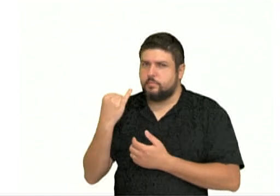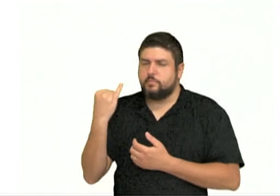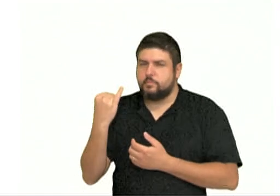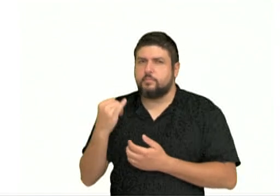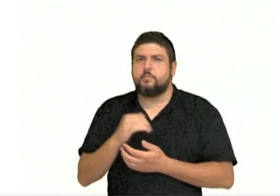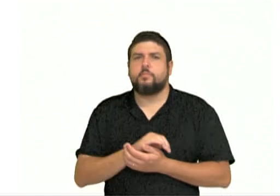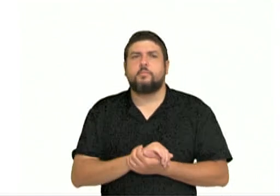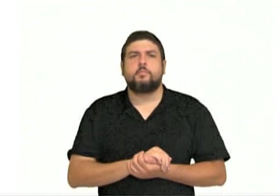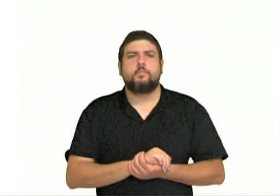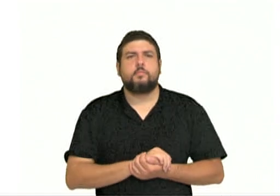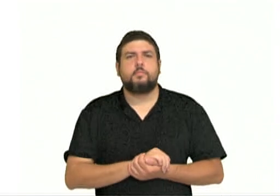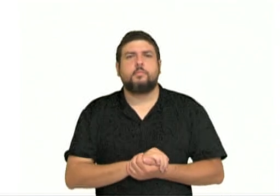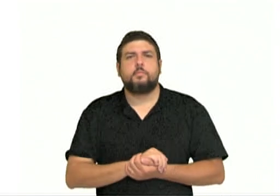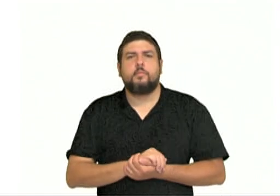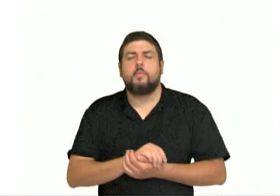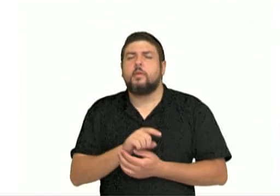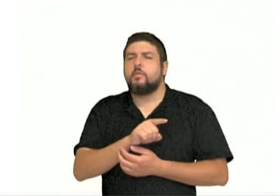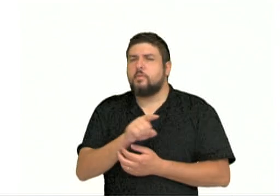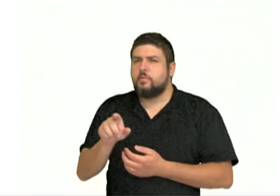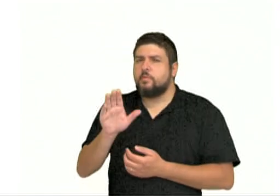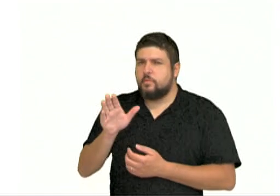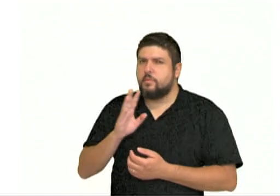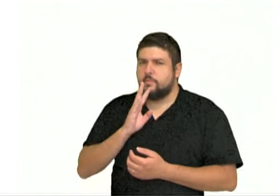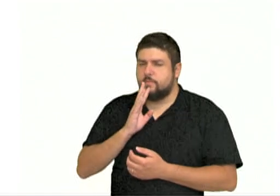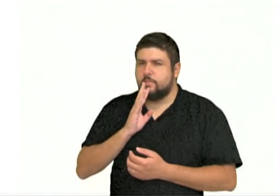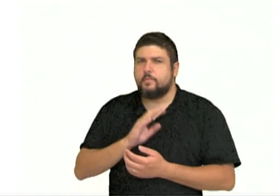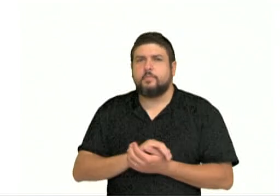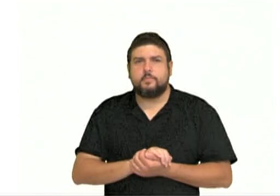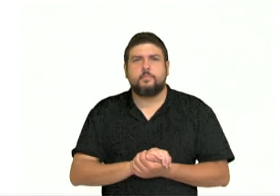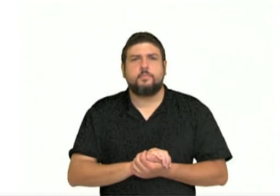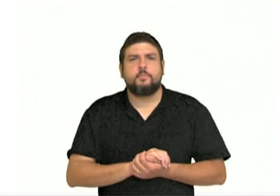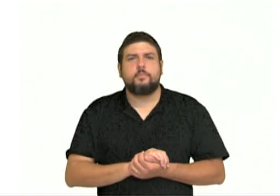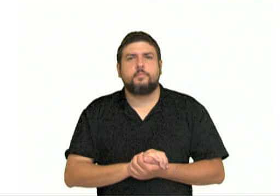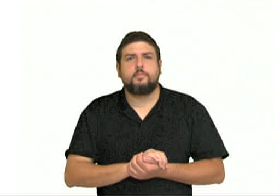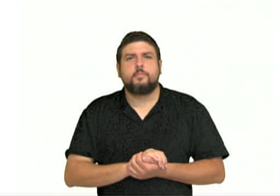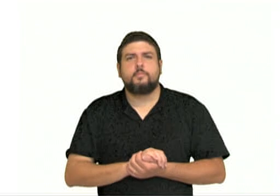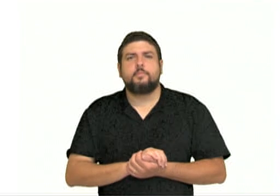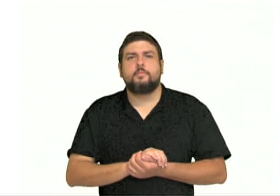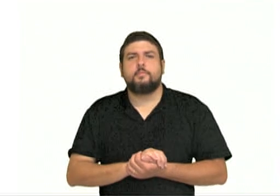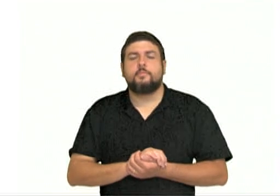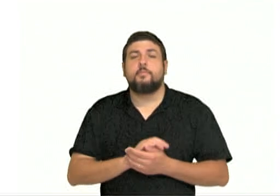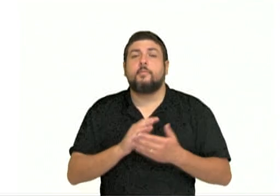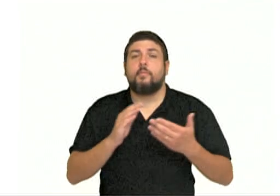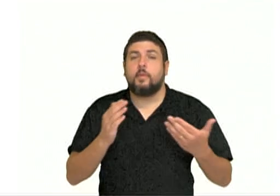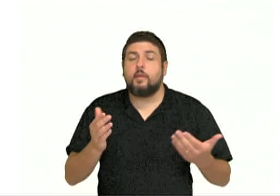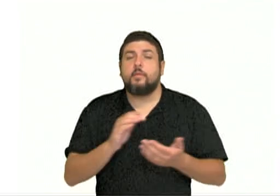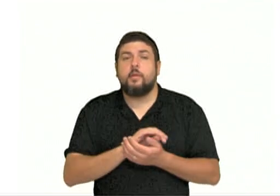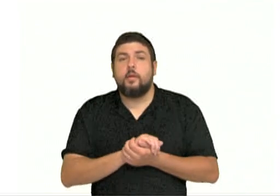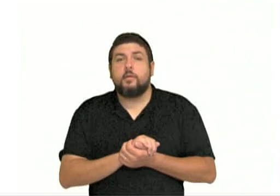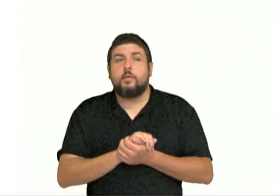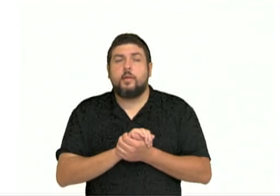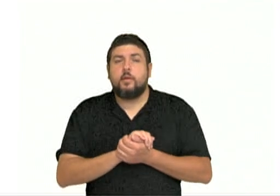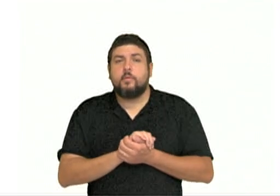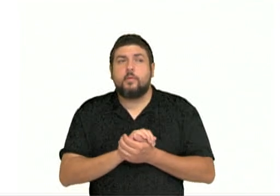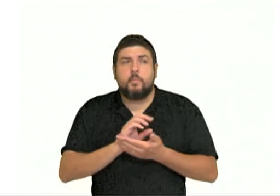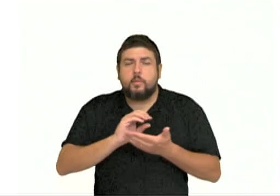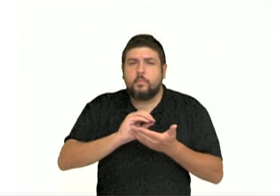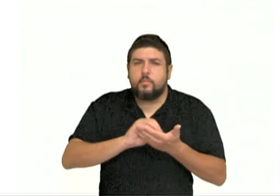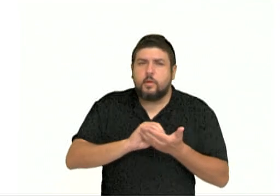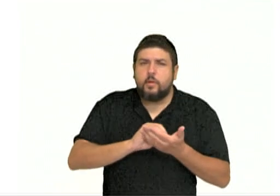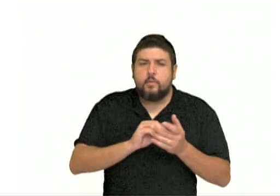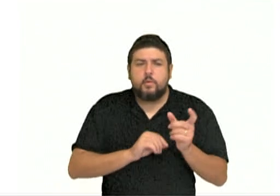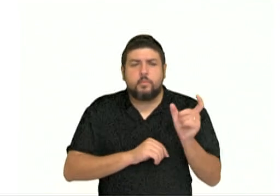estruturas do sistema respiratório que você já conhece. Então, olha só, completa a informação abaixo